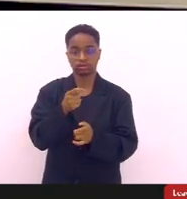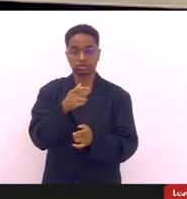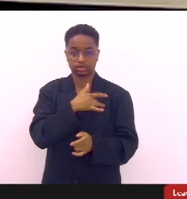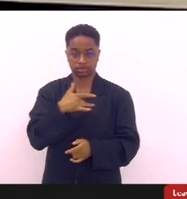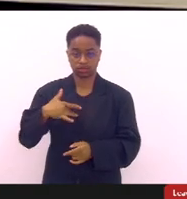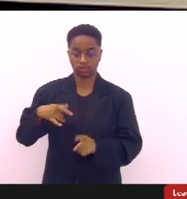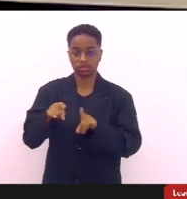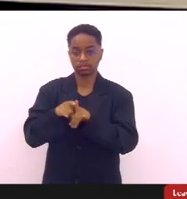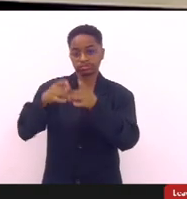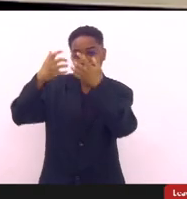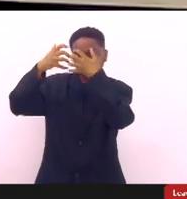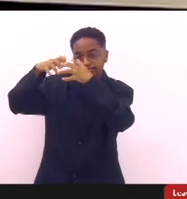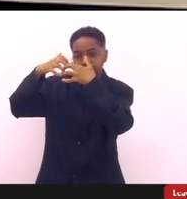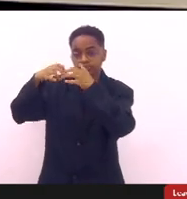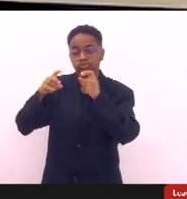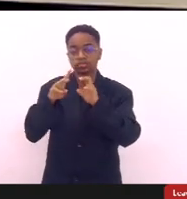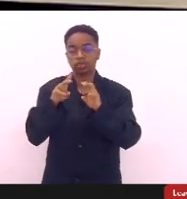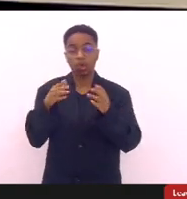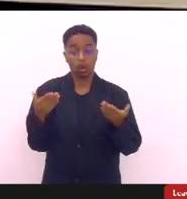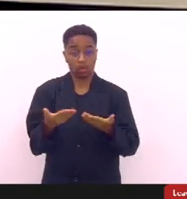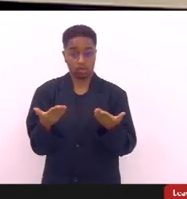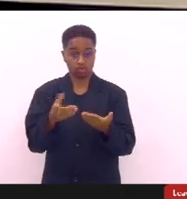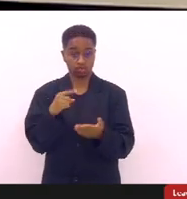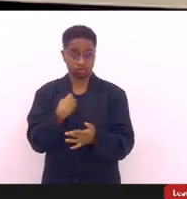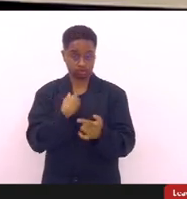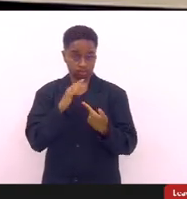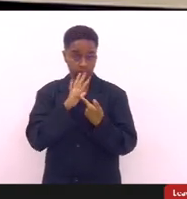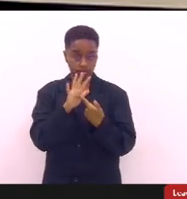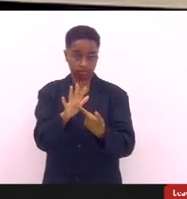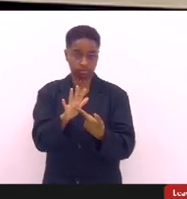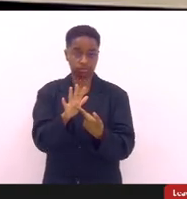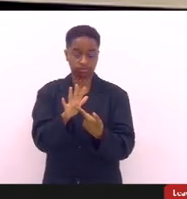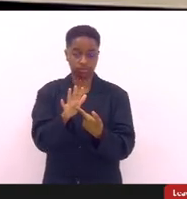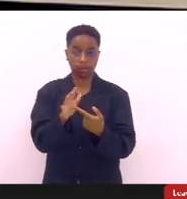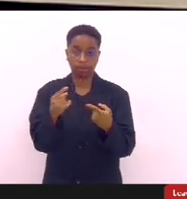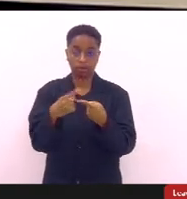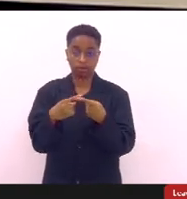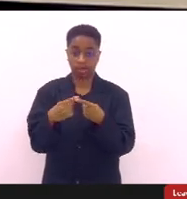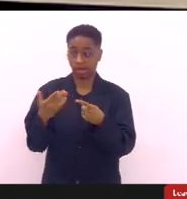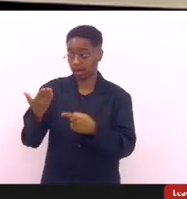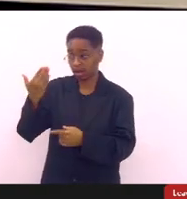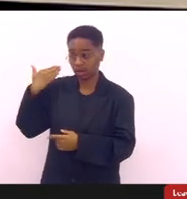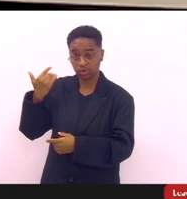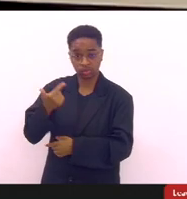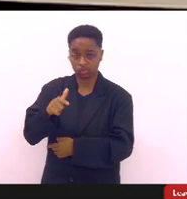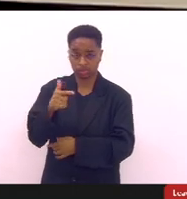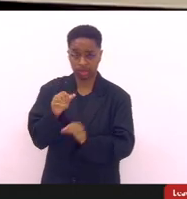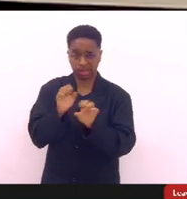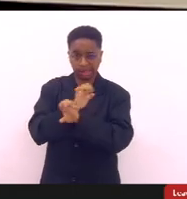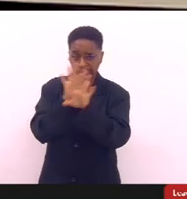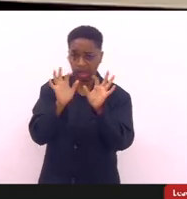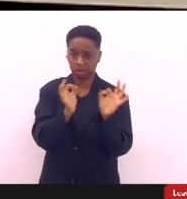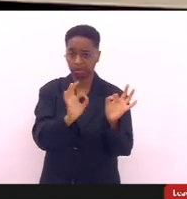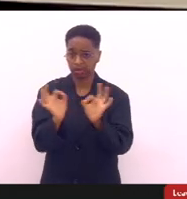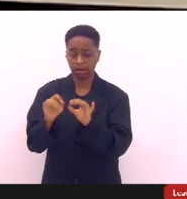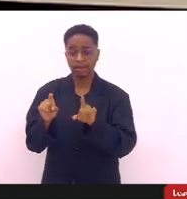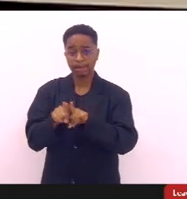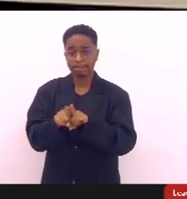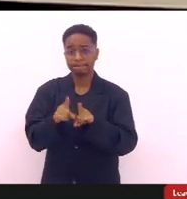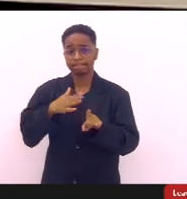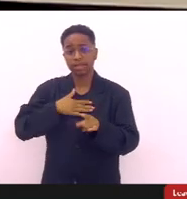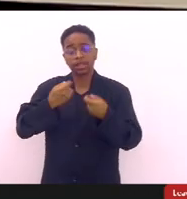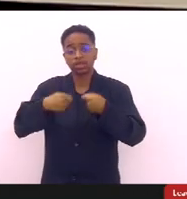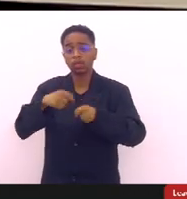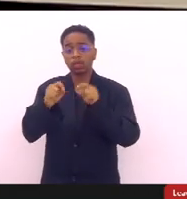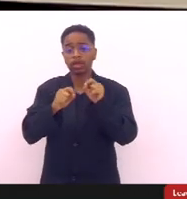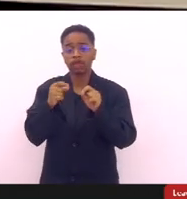reflexão sobre a reflexão que hoje se apresenta, porque até então ela não estava clara. A minha demanda era exatamente: